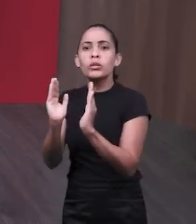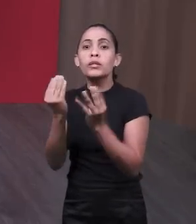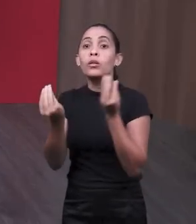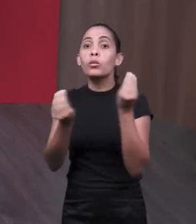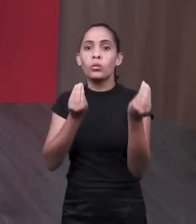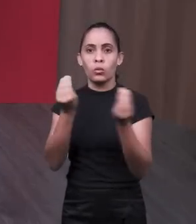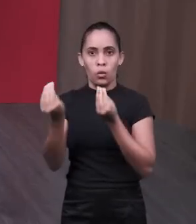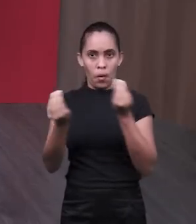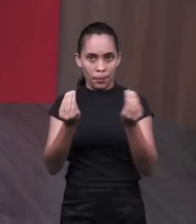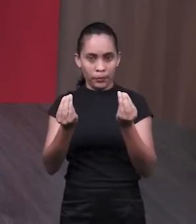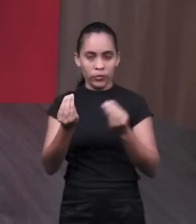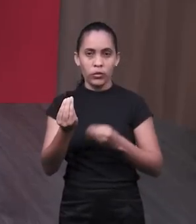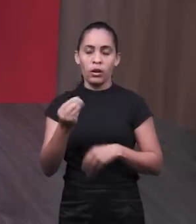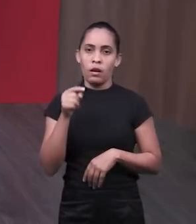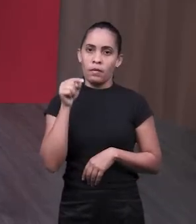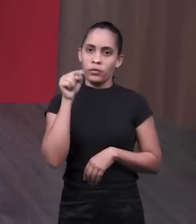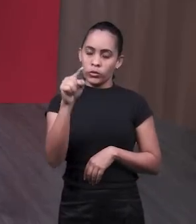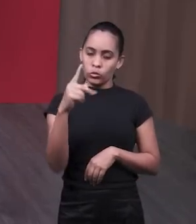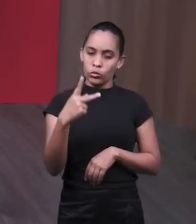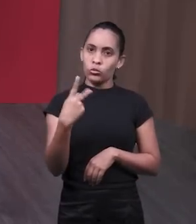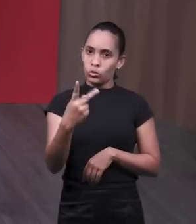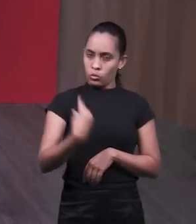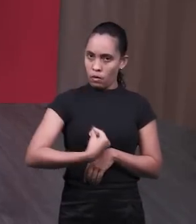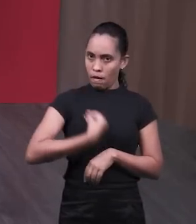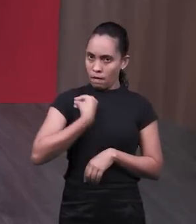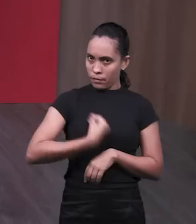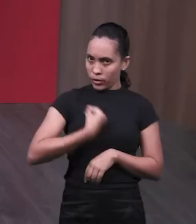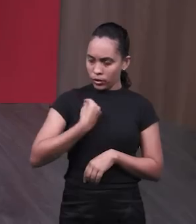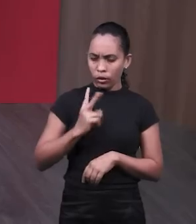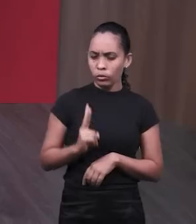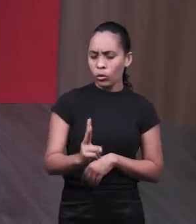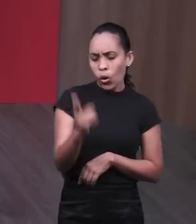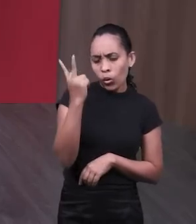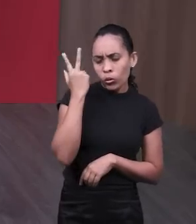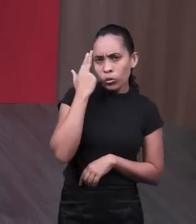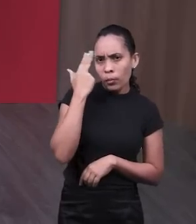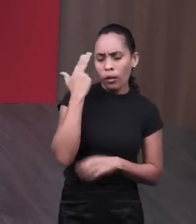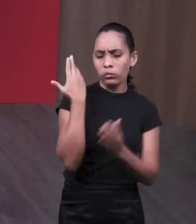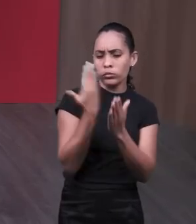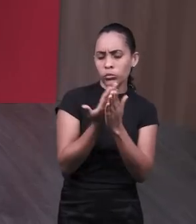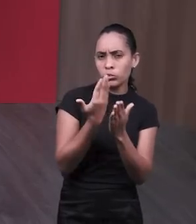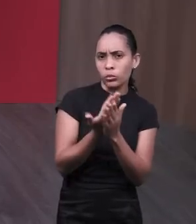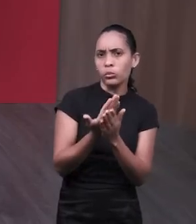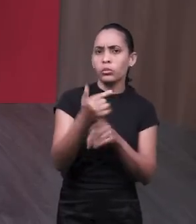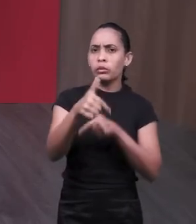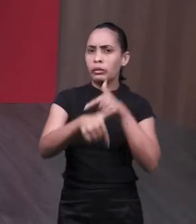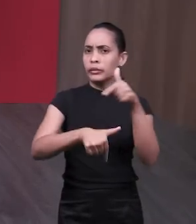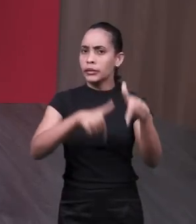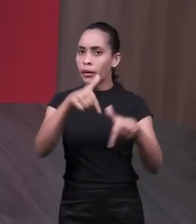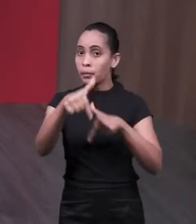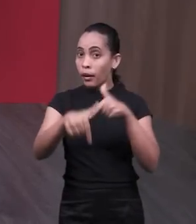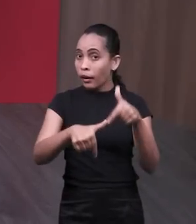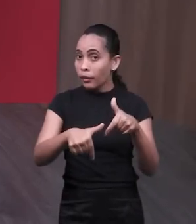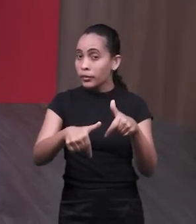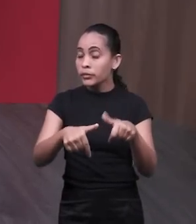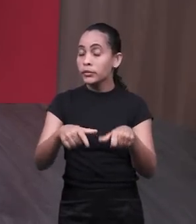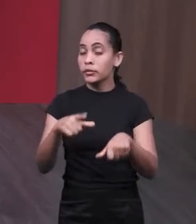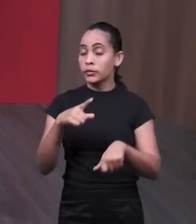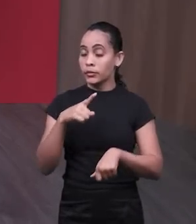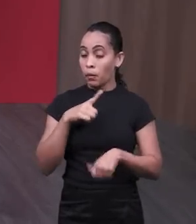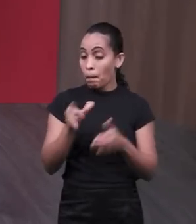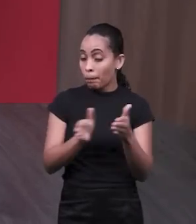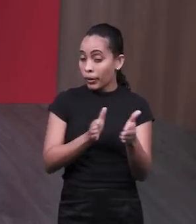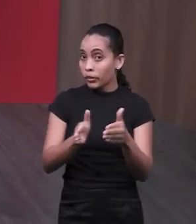demais, entre as atividades cotidianas, os estudos, o trabalho, também quando chega o